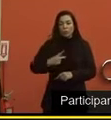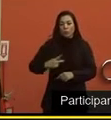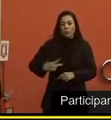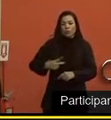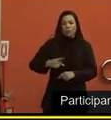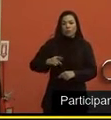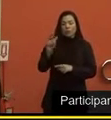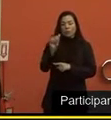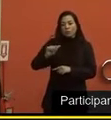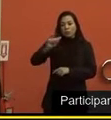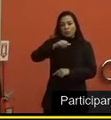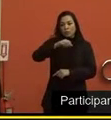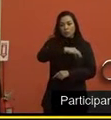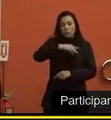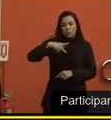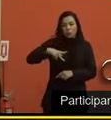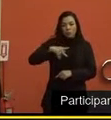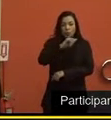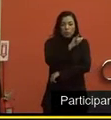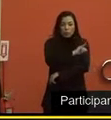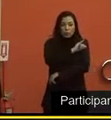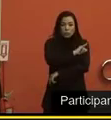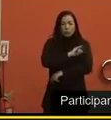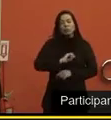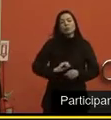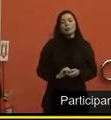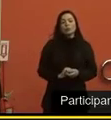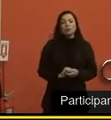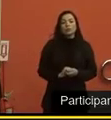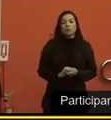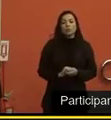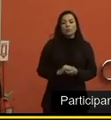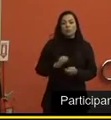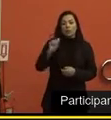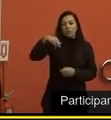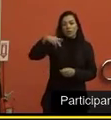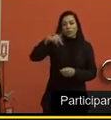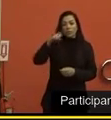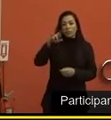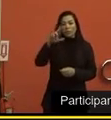da Associação do Ministério Público do Estado do Rio de Janeiro, Amperge.